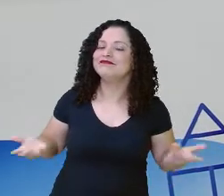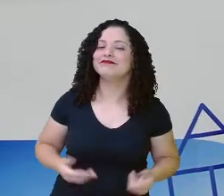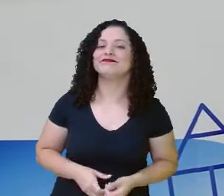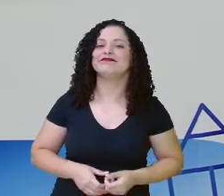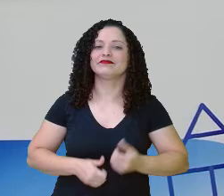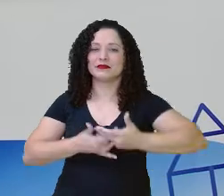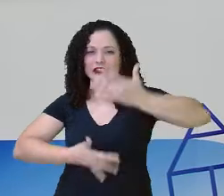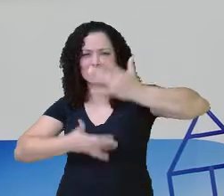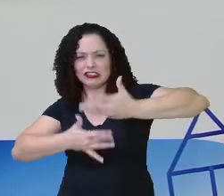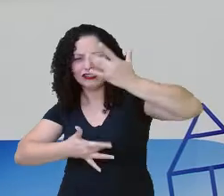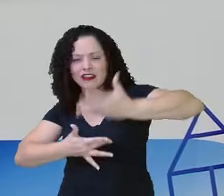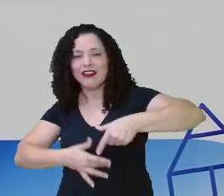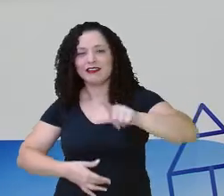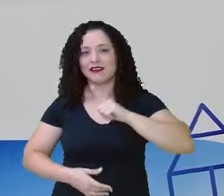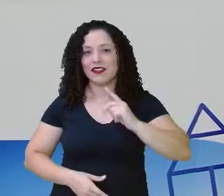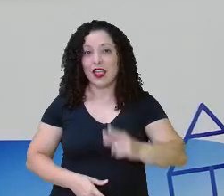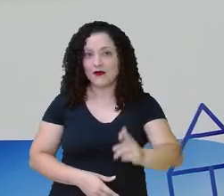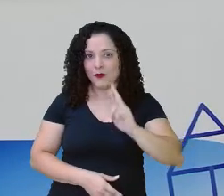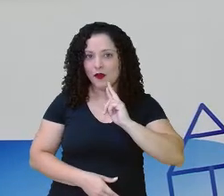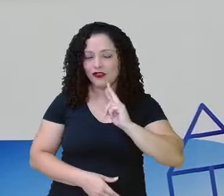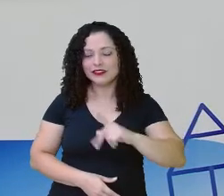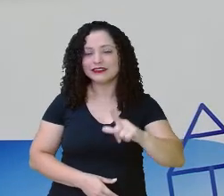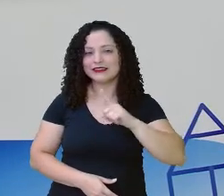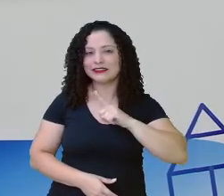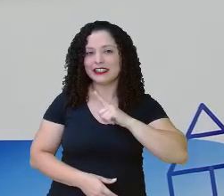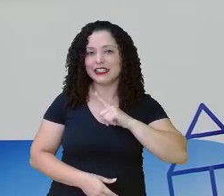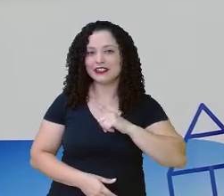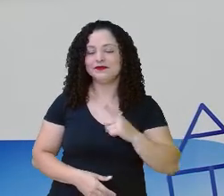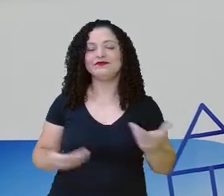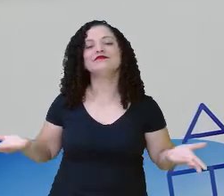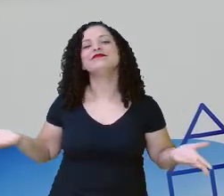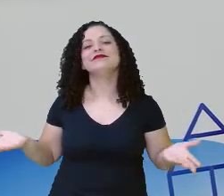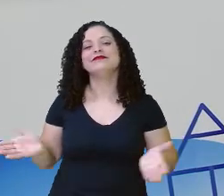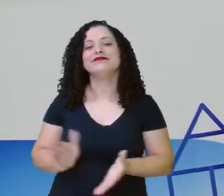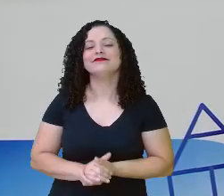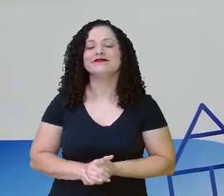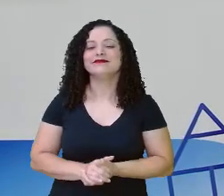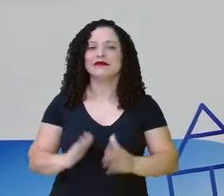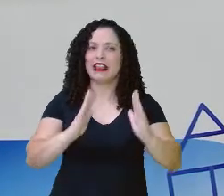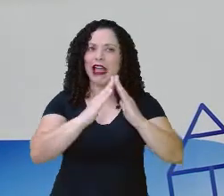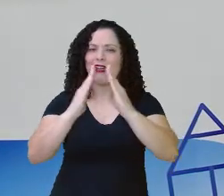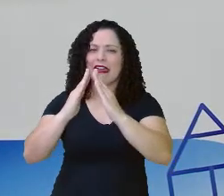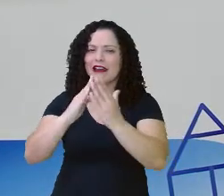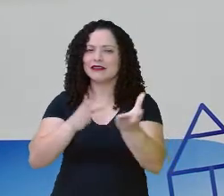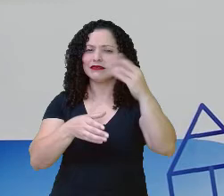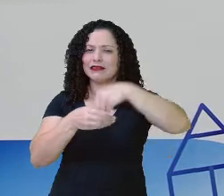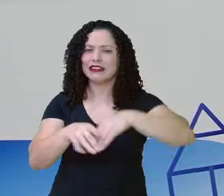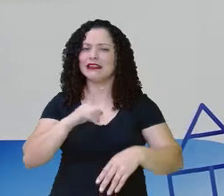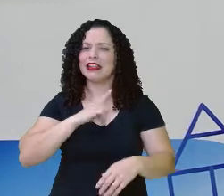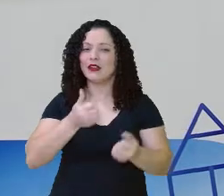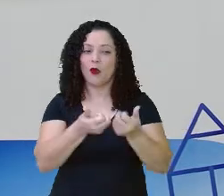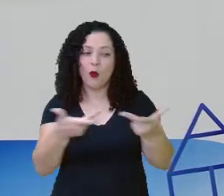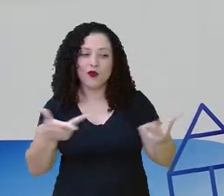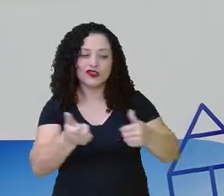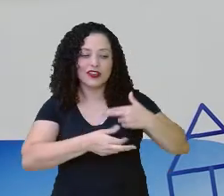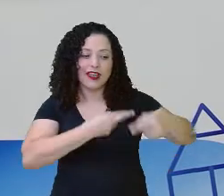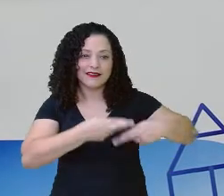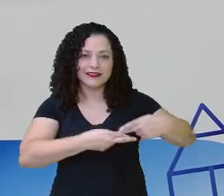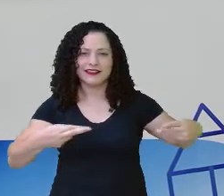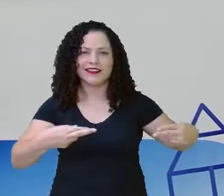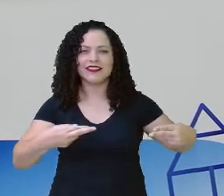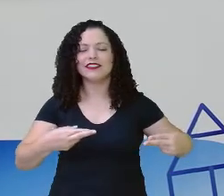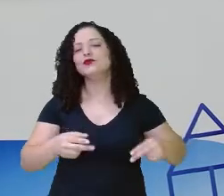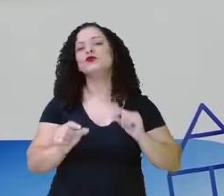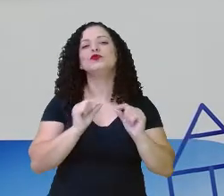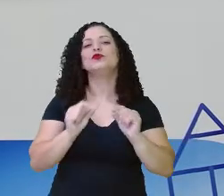que eles estão respondendo para a gente se tem ou não tem aí algum objeto na casa deles que foram construídos com materiais reciclados? Que objeto foi